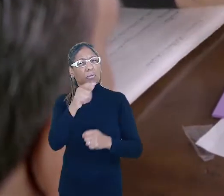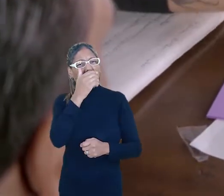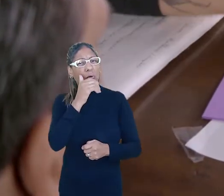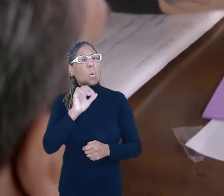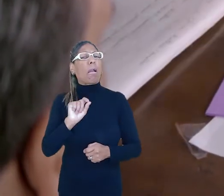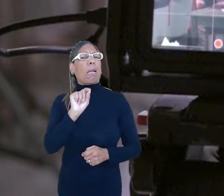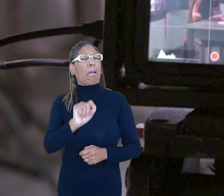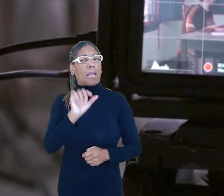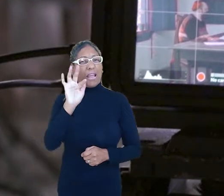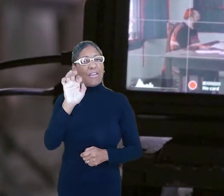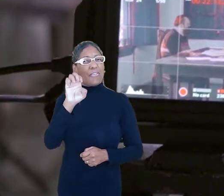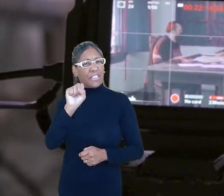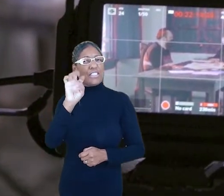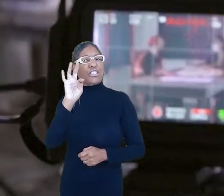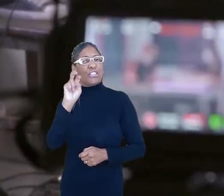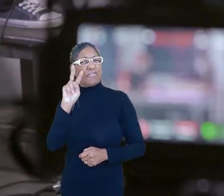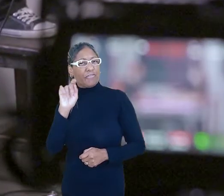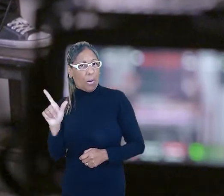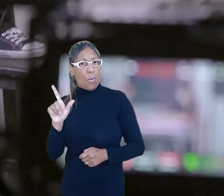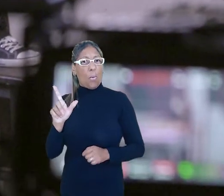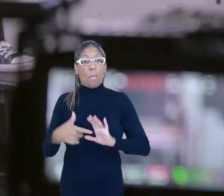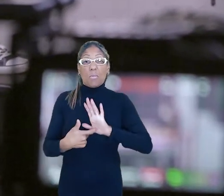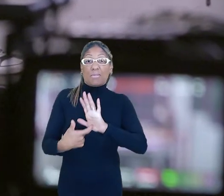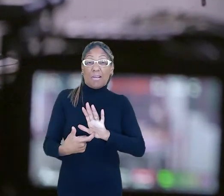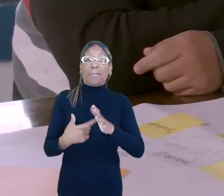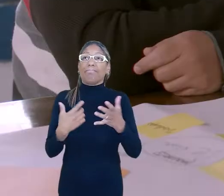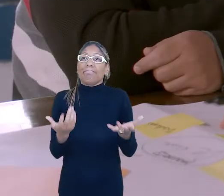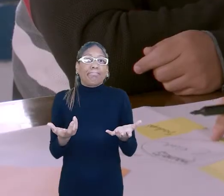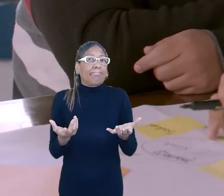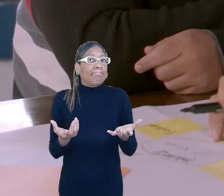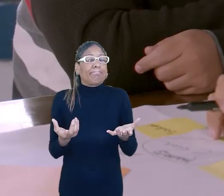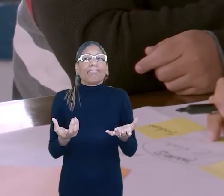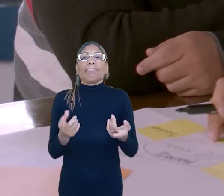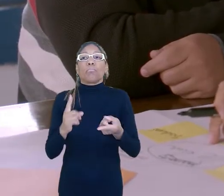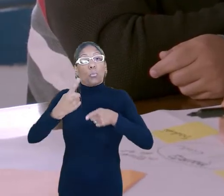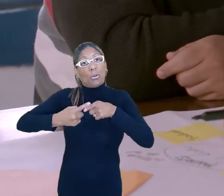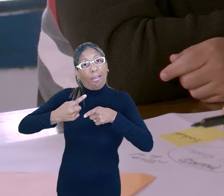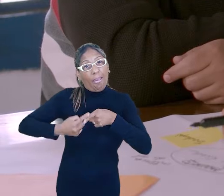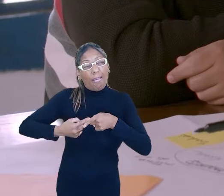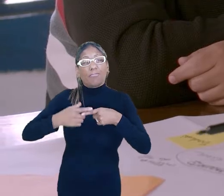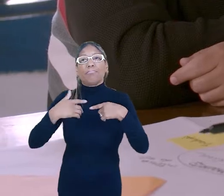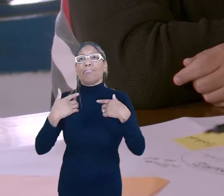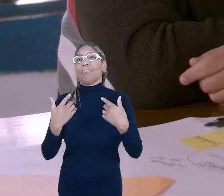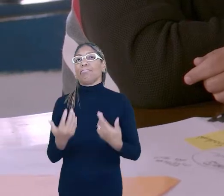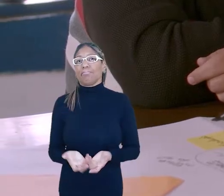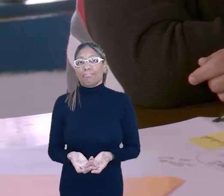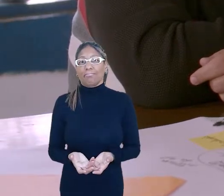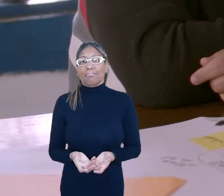O que você acha da gente ir nessa direção? É super legal. De ressignificar, entende? Então tem daí, esse é o porquê.